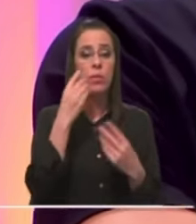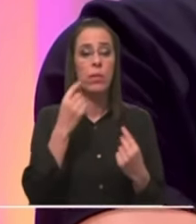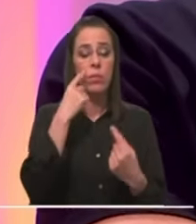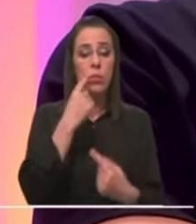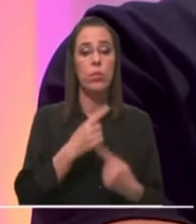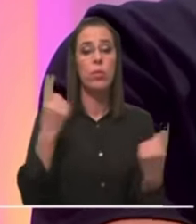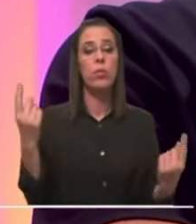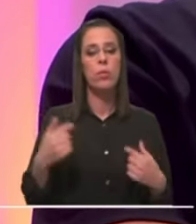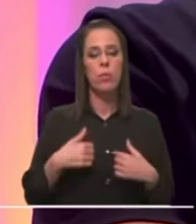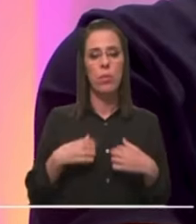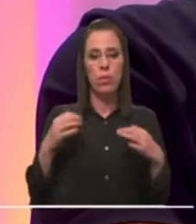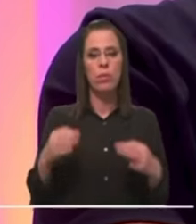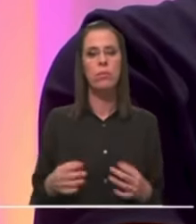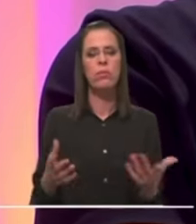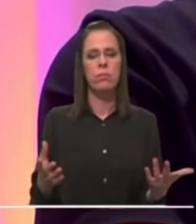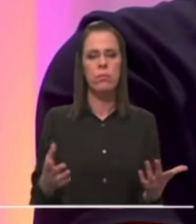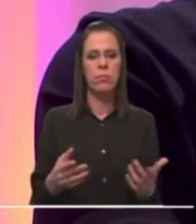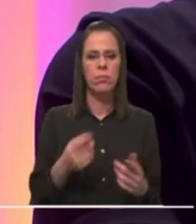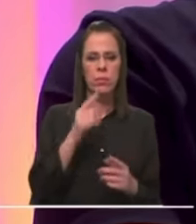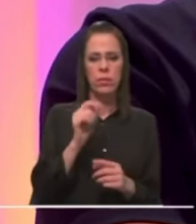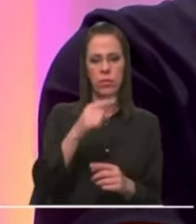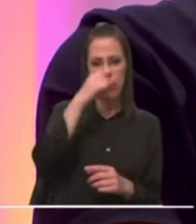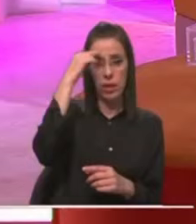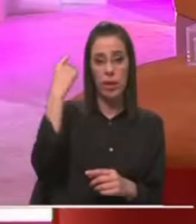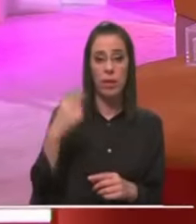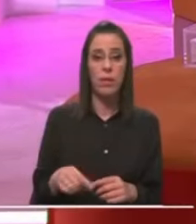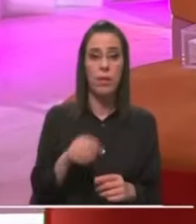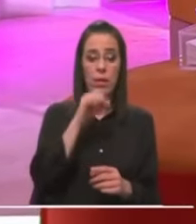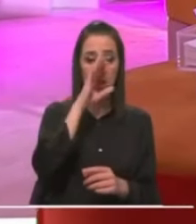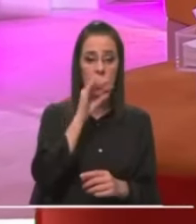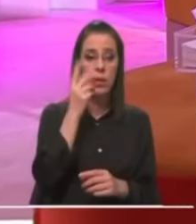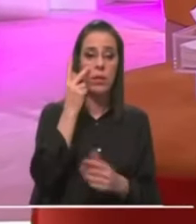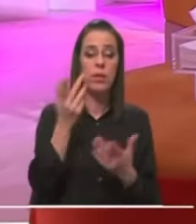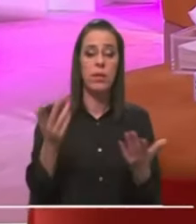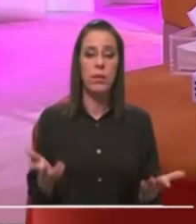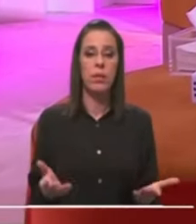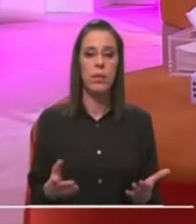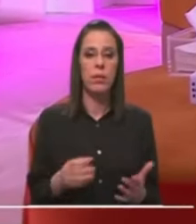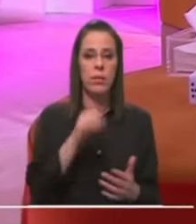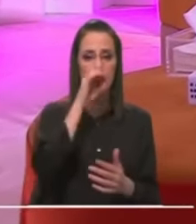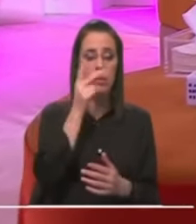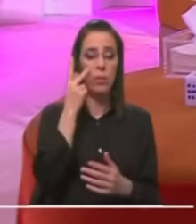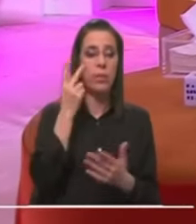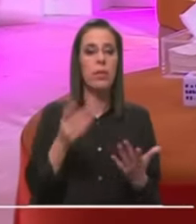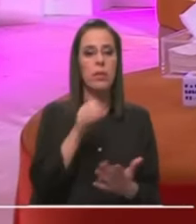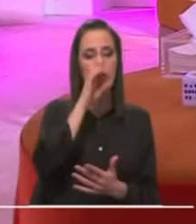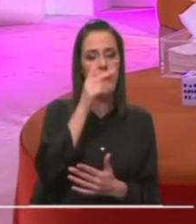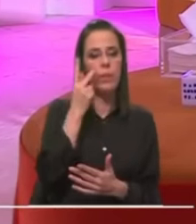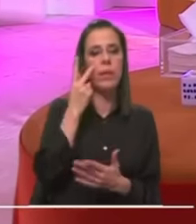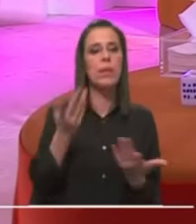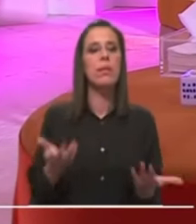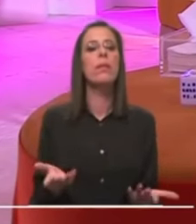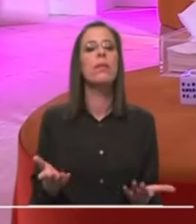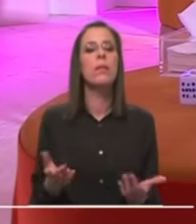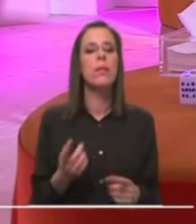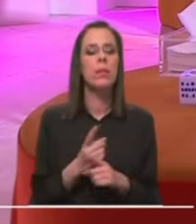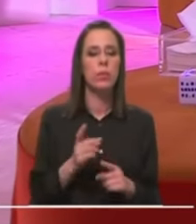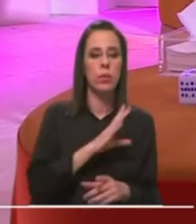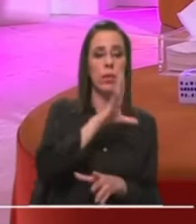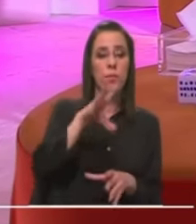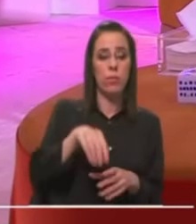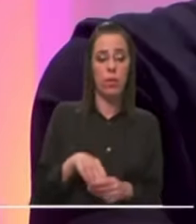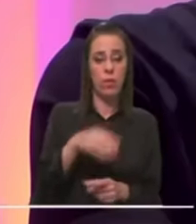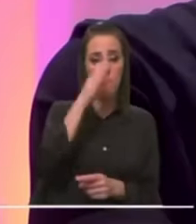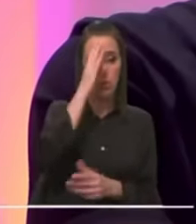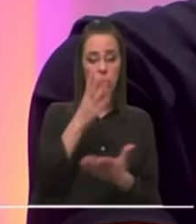porque foi foi foi foi um Foi um momento difícil foi uma lição de vida foi Lição de Vida fo por foi uma lição de vida por pelo que envolveu como